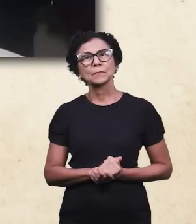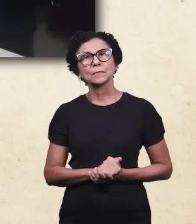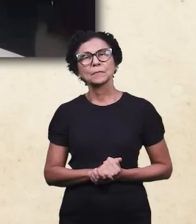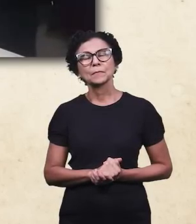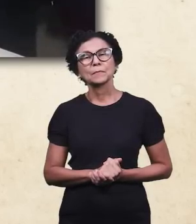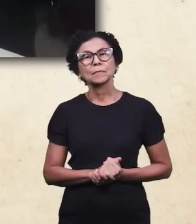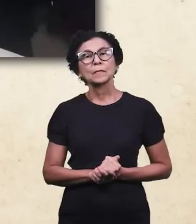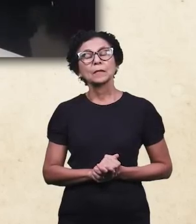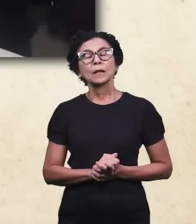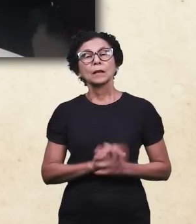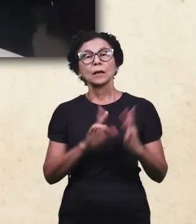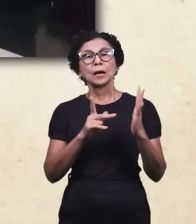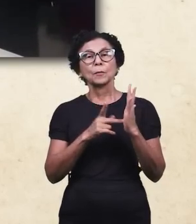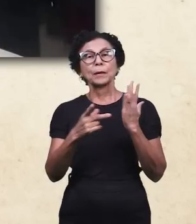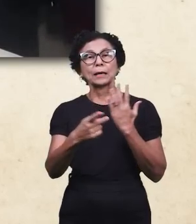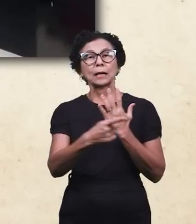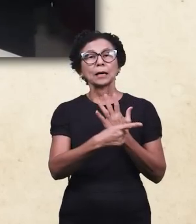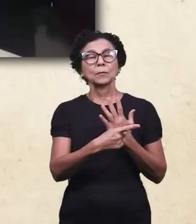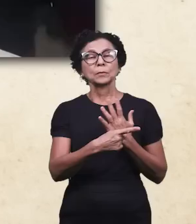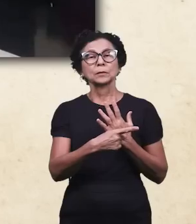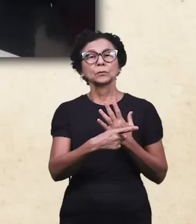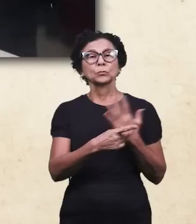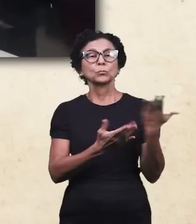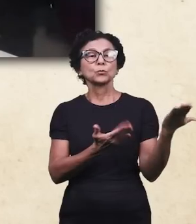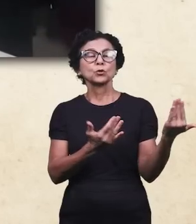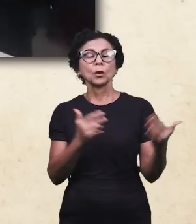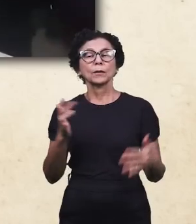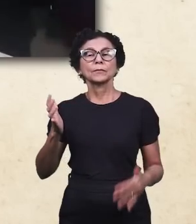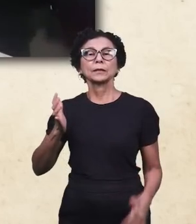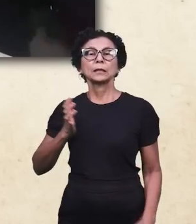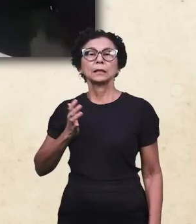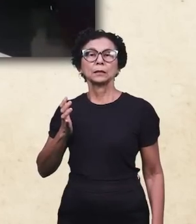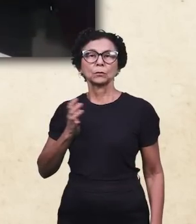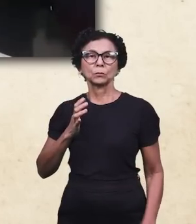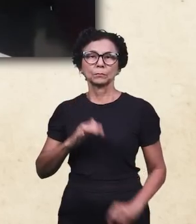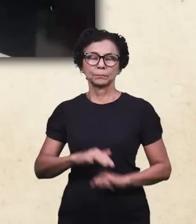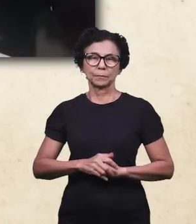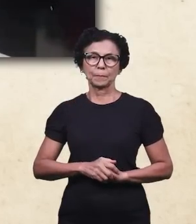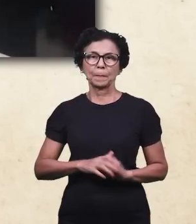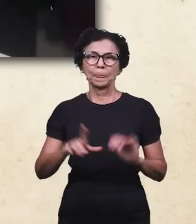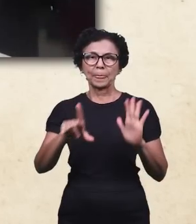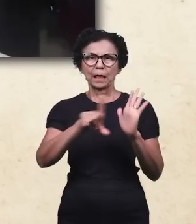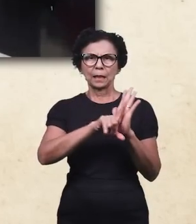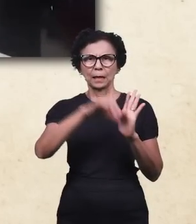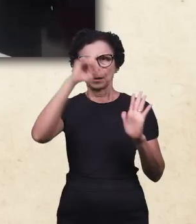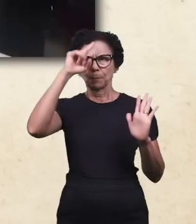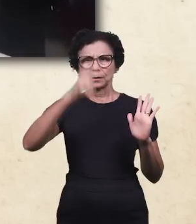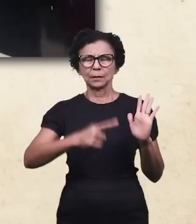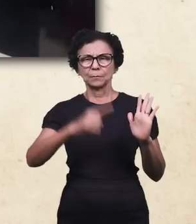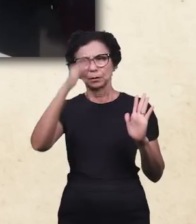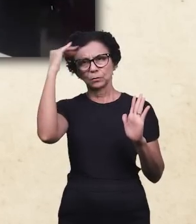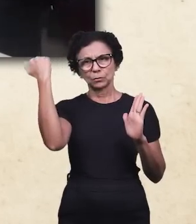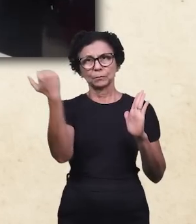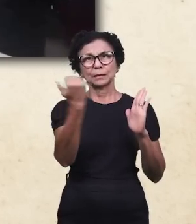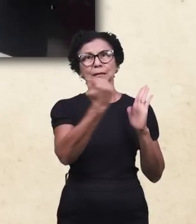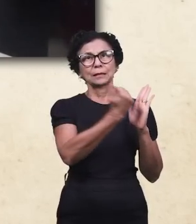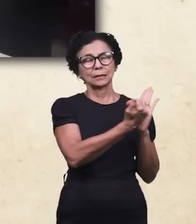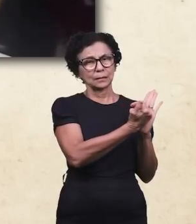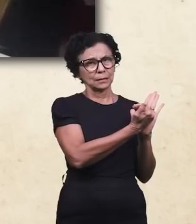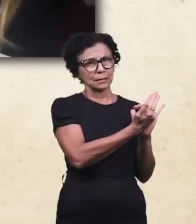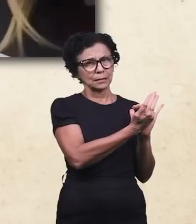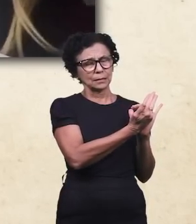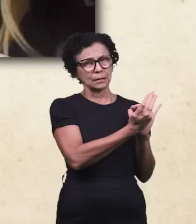aprendemos sobre o jovem que obedecia os mandamentos. Mas quando ele perguntou a Jesus o que ele tinha que fazer para ter a vida